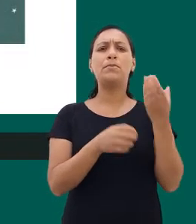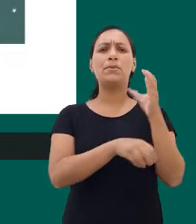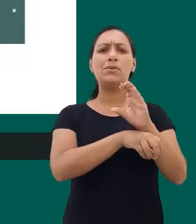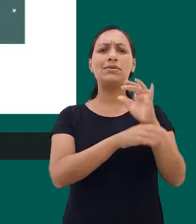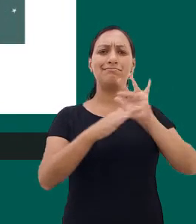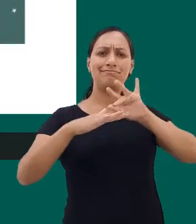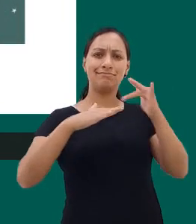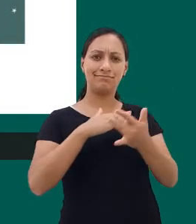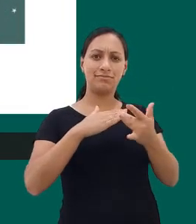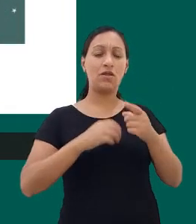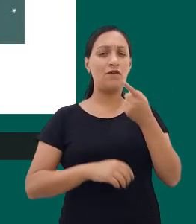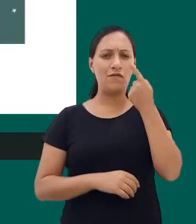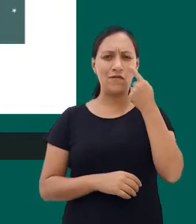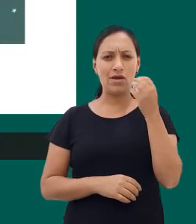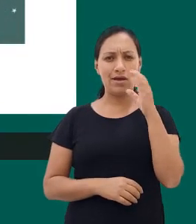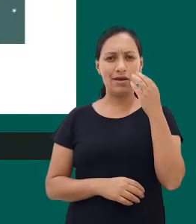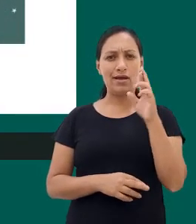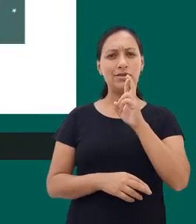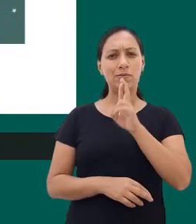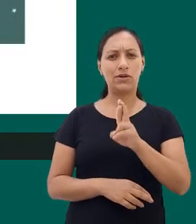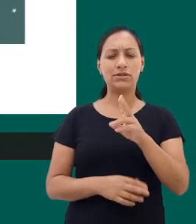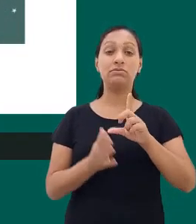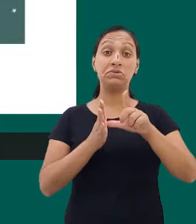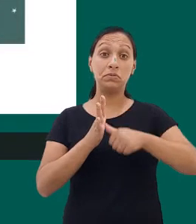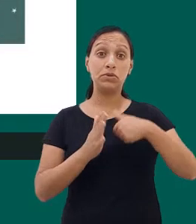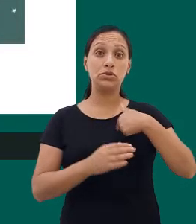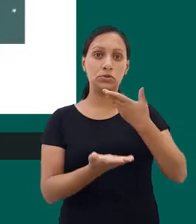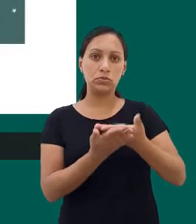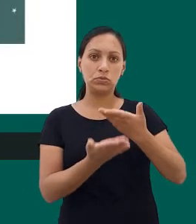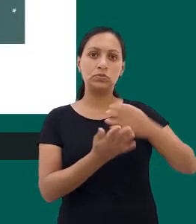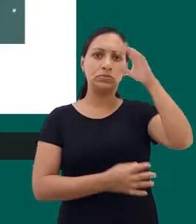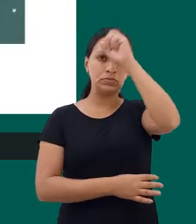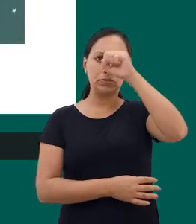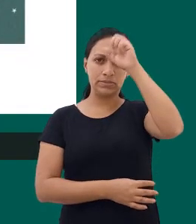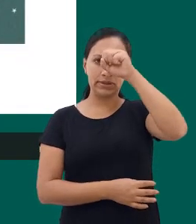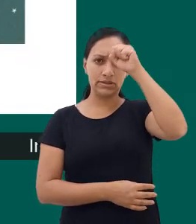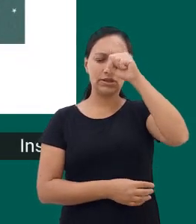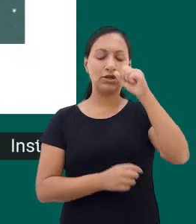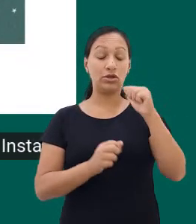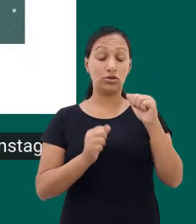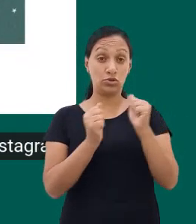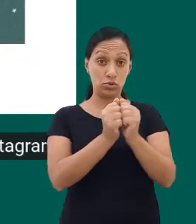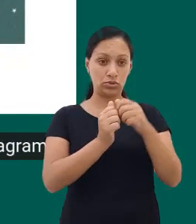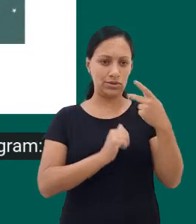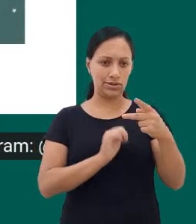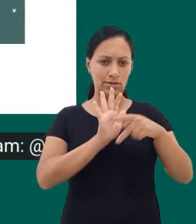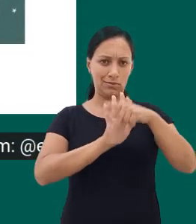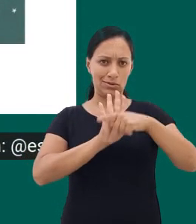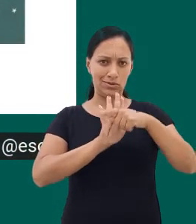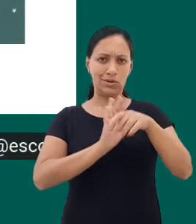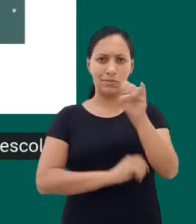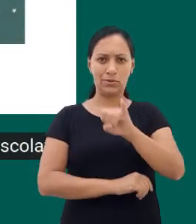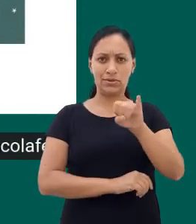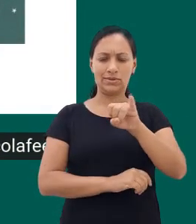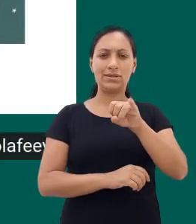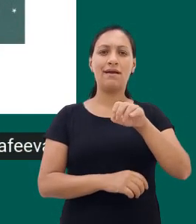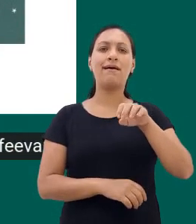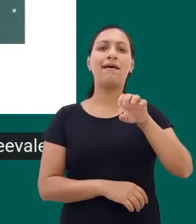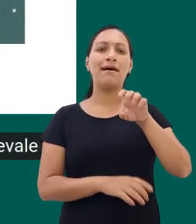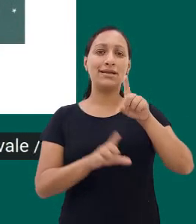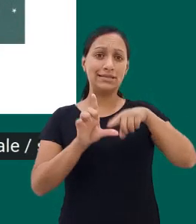olha a resposta dela. Depois de estudar e aprender muito com esse projeto, a importância da estatística, percebi